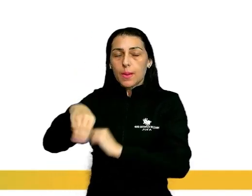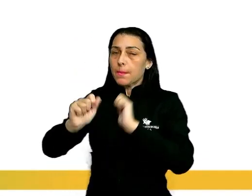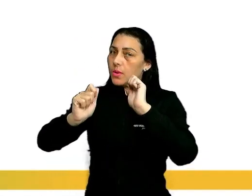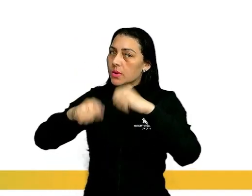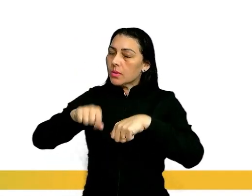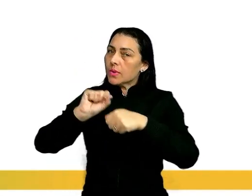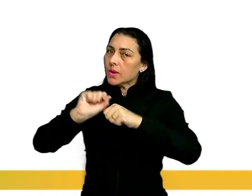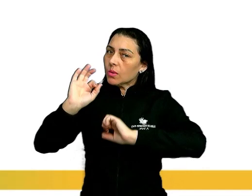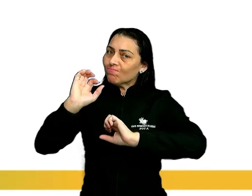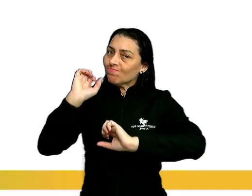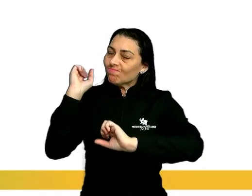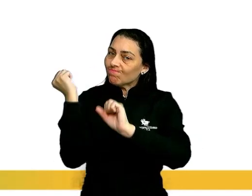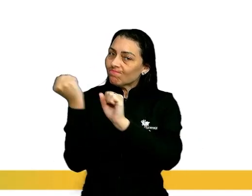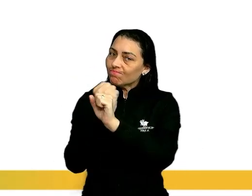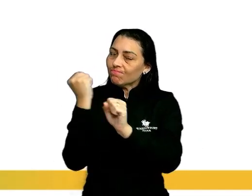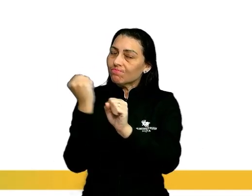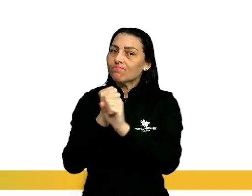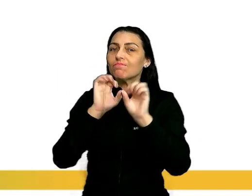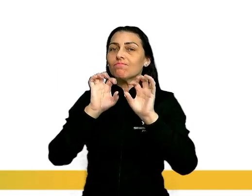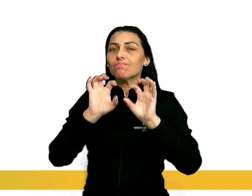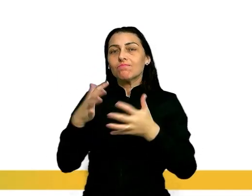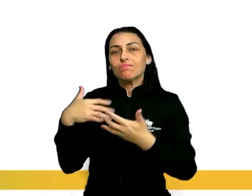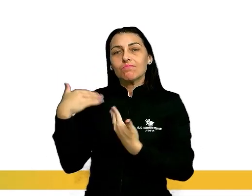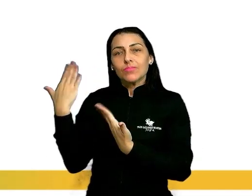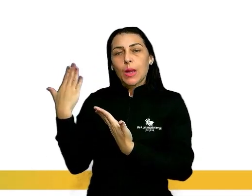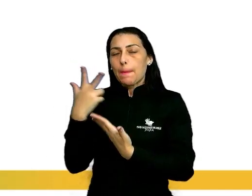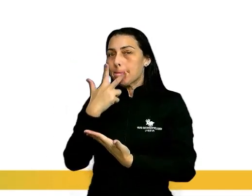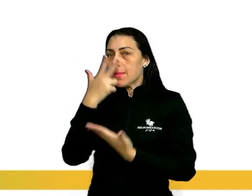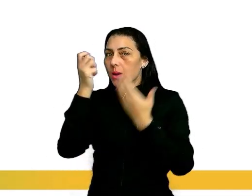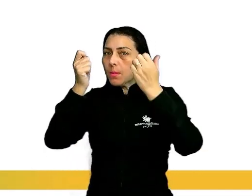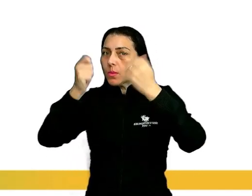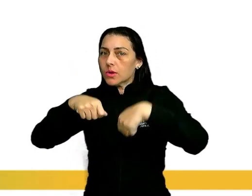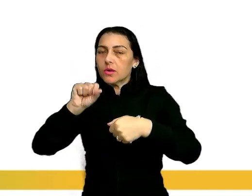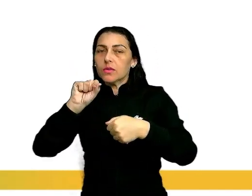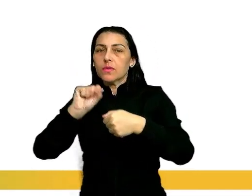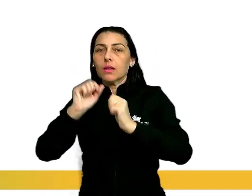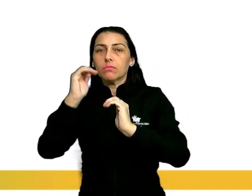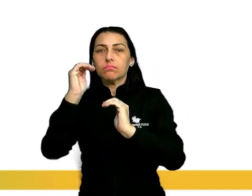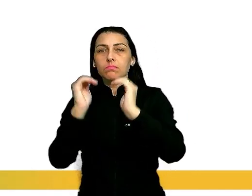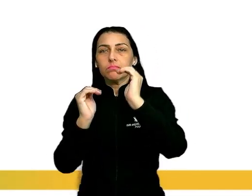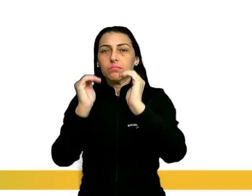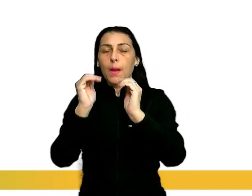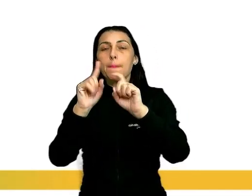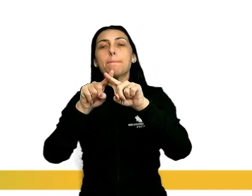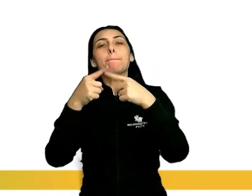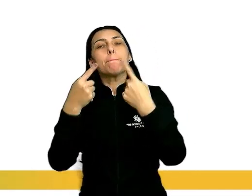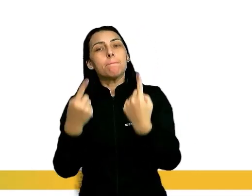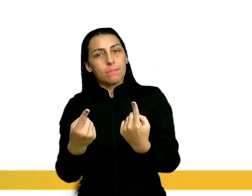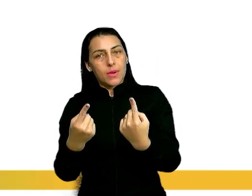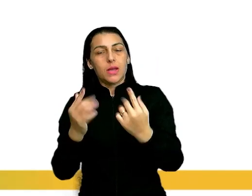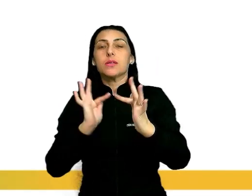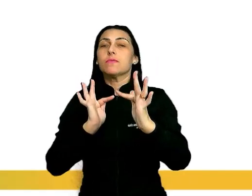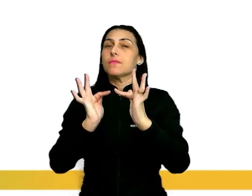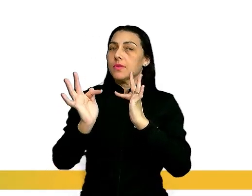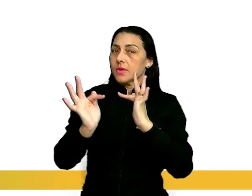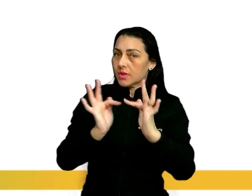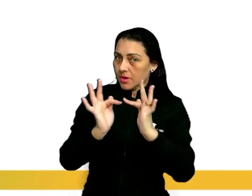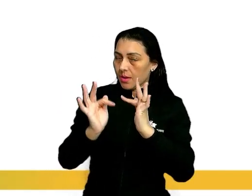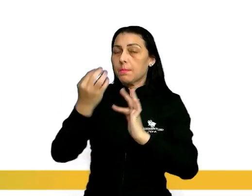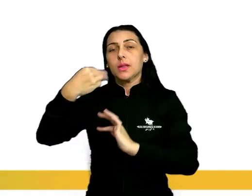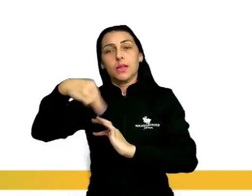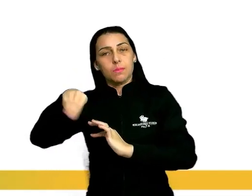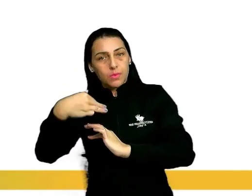fazermos construções dessa forma que parece S impossíveis de ficar equilibrados mas que fisicamente e